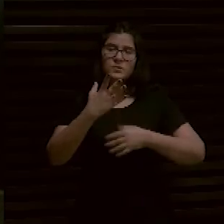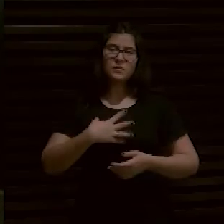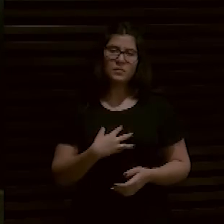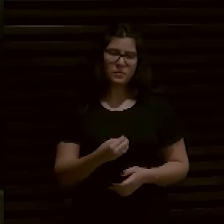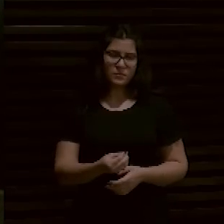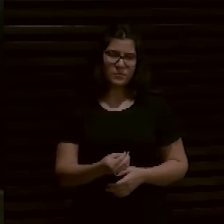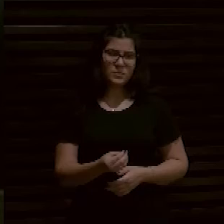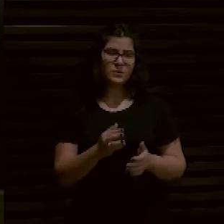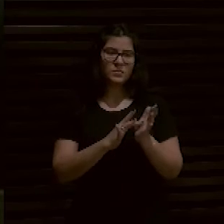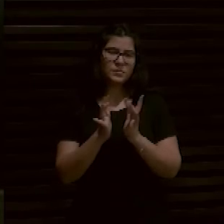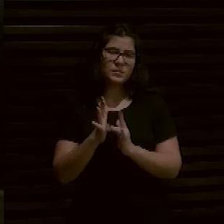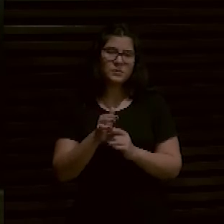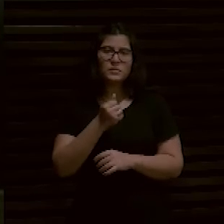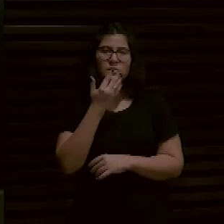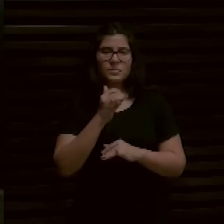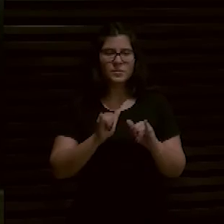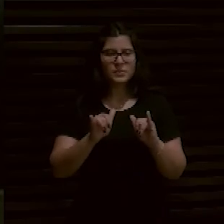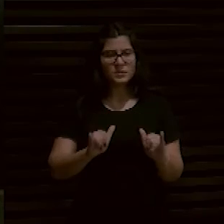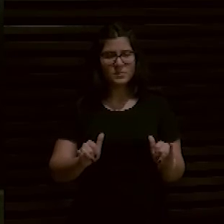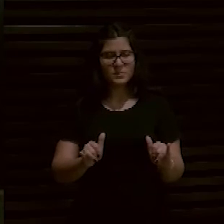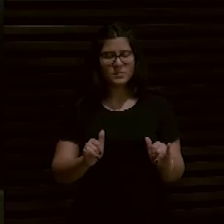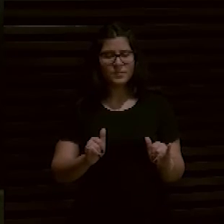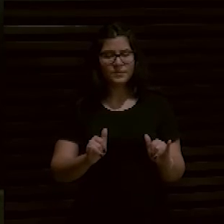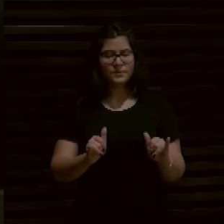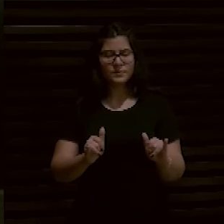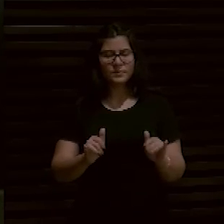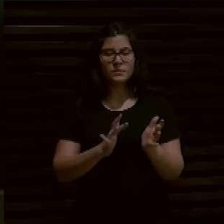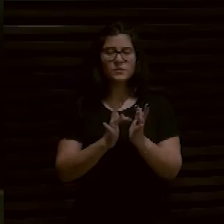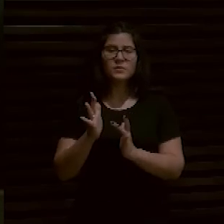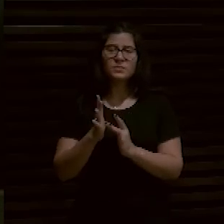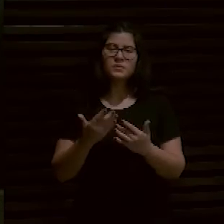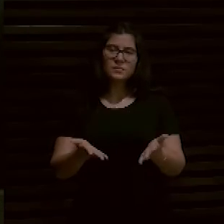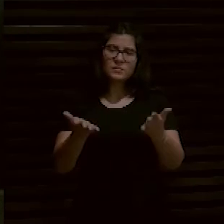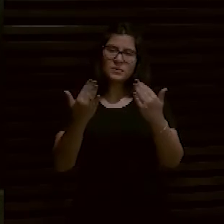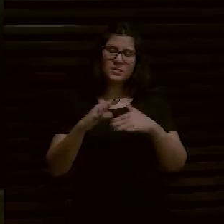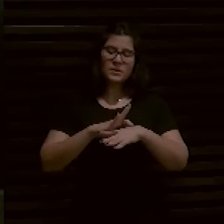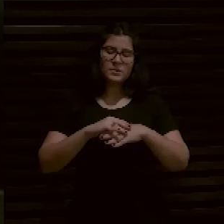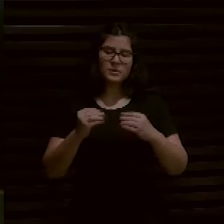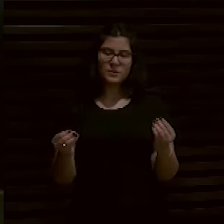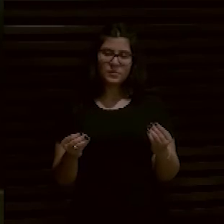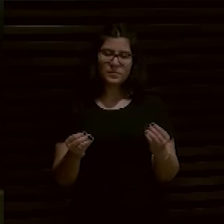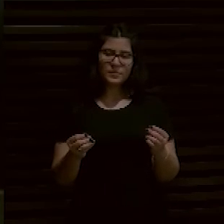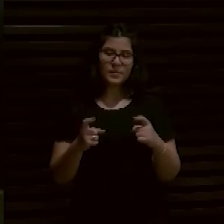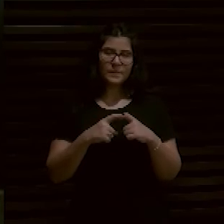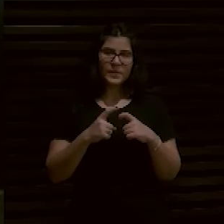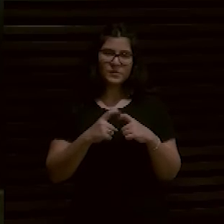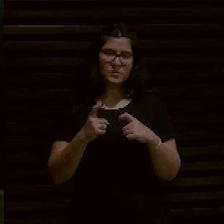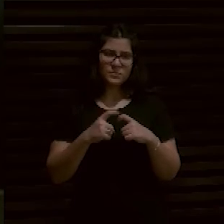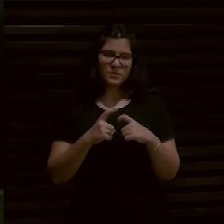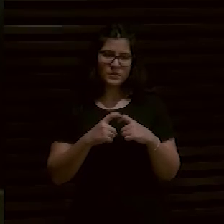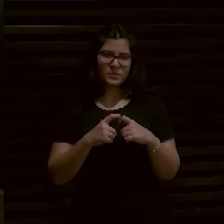Jesus é a boas novas. Ele nos traz a cura. Ele é o médico dos